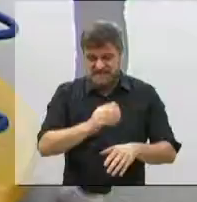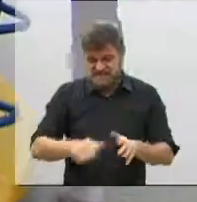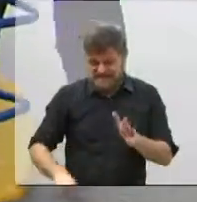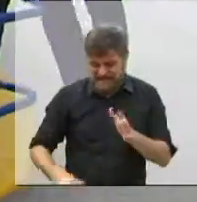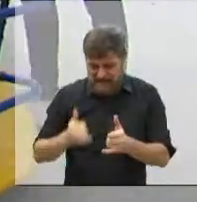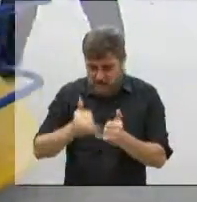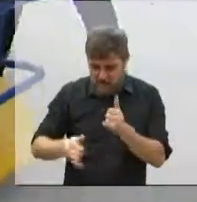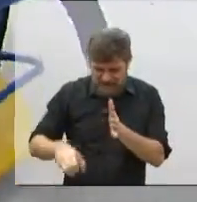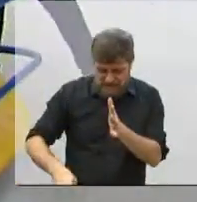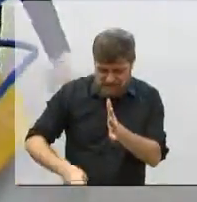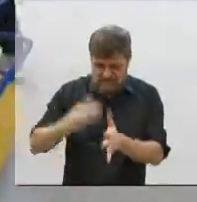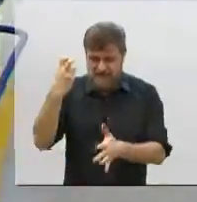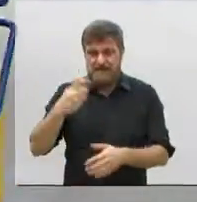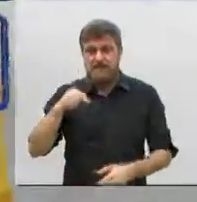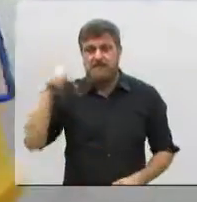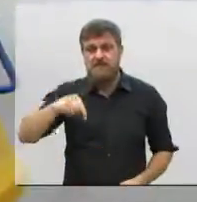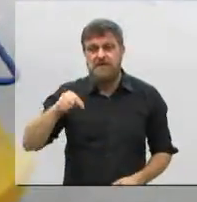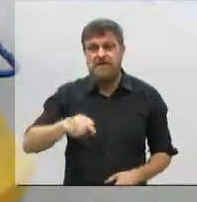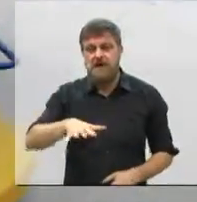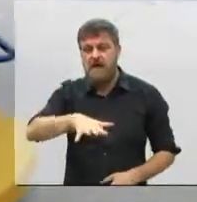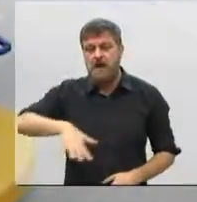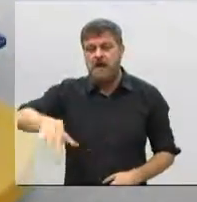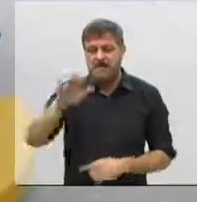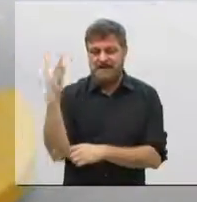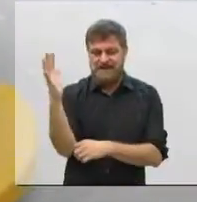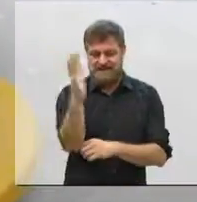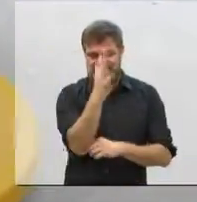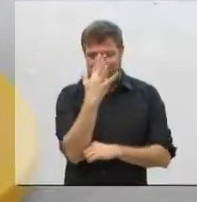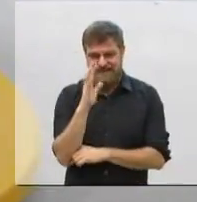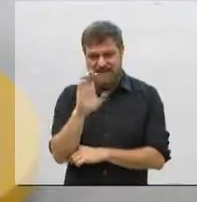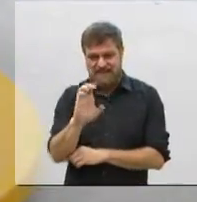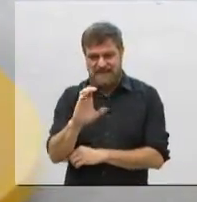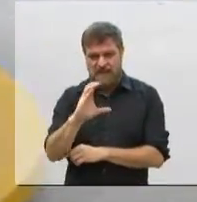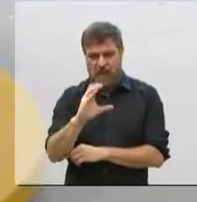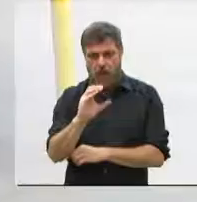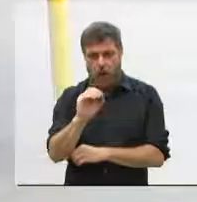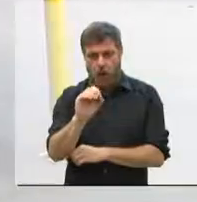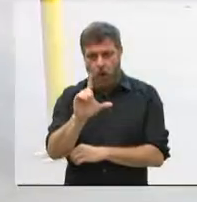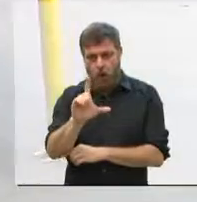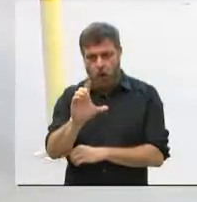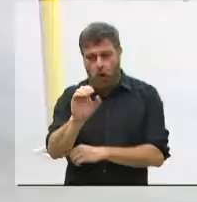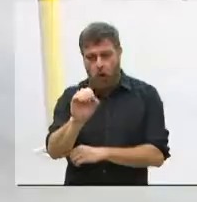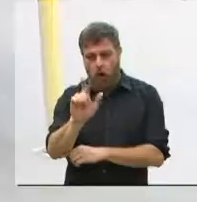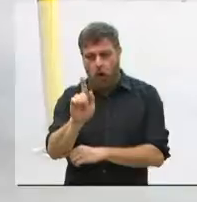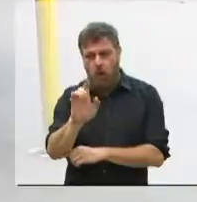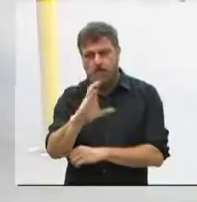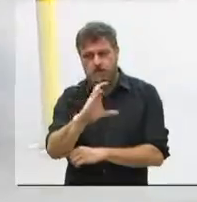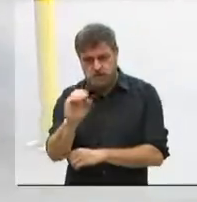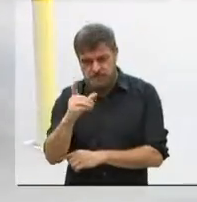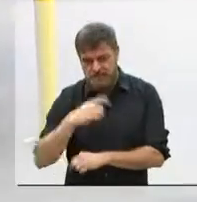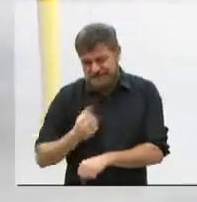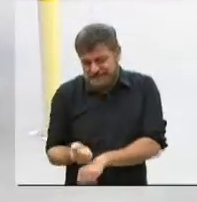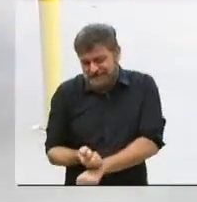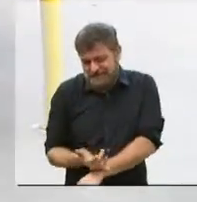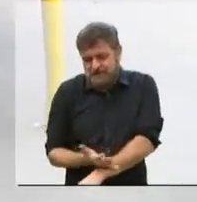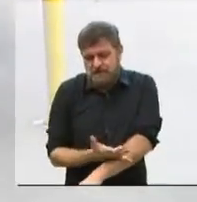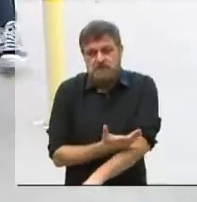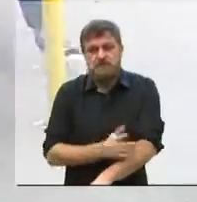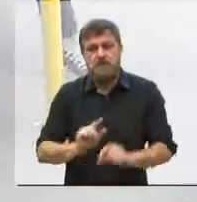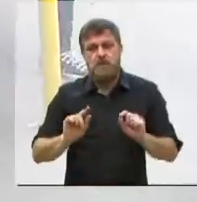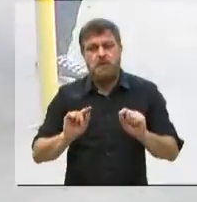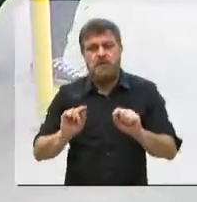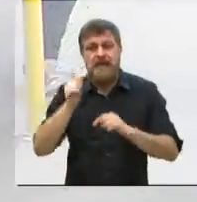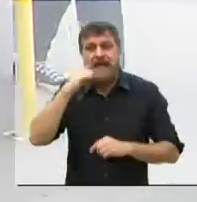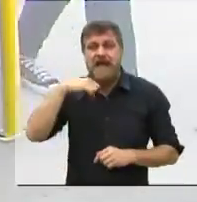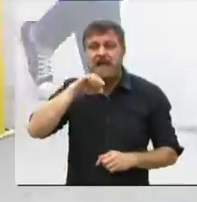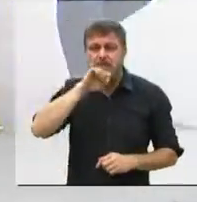vai ser instalado ali no Parque Ecológico. Mas a emoção é assim, essa